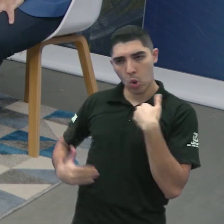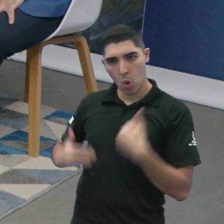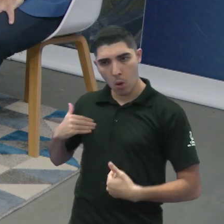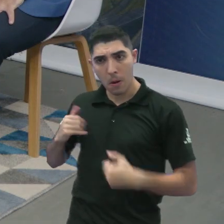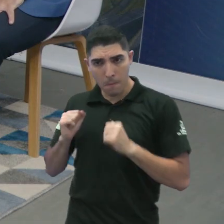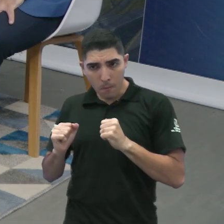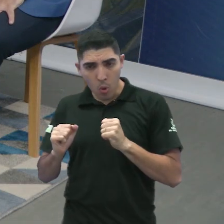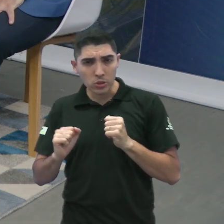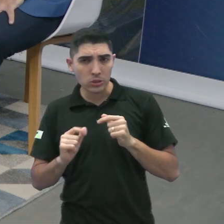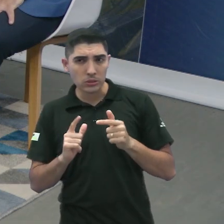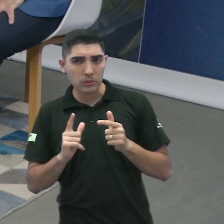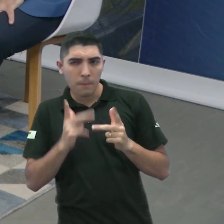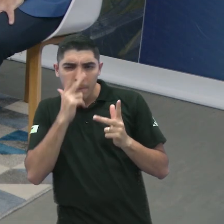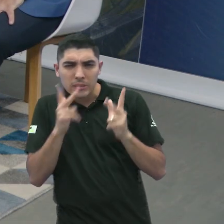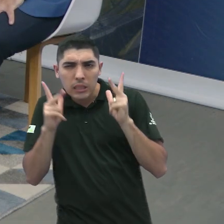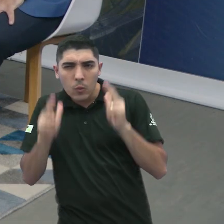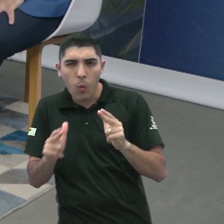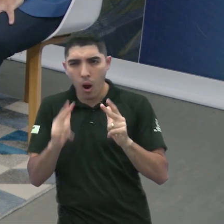pergunta fundamental.